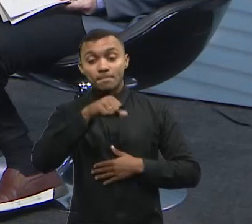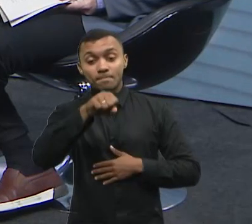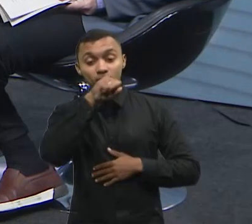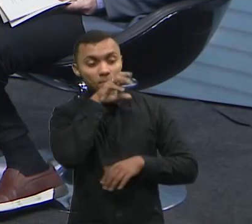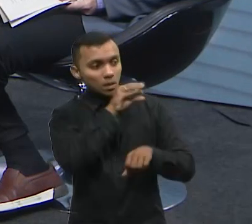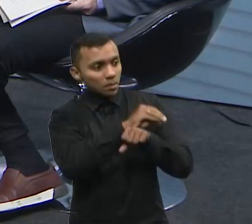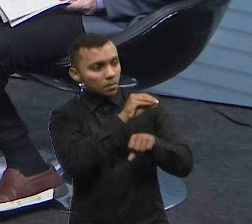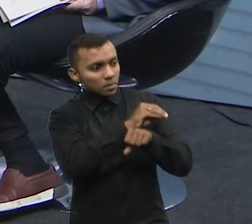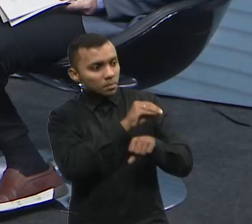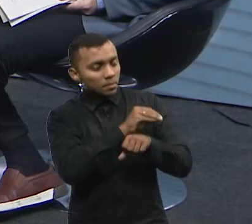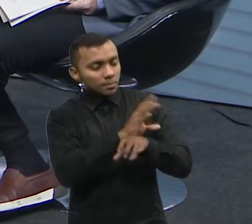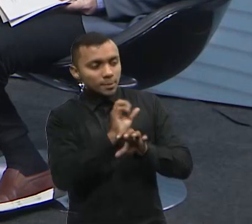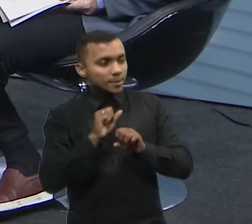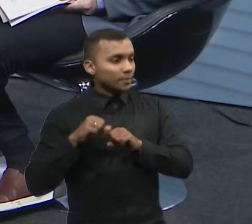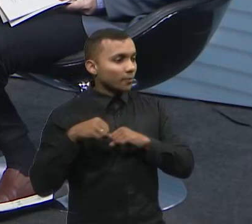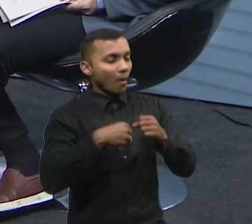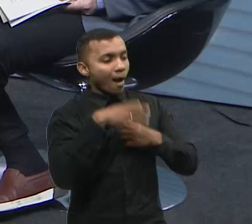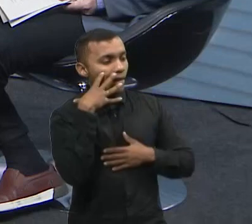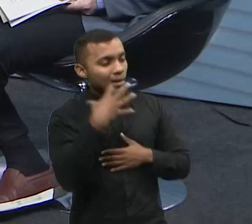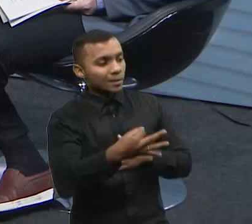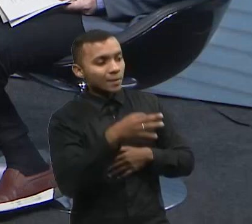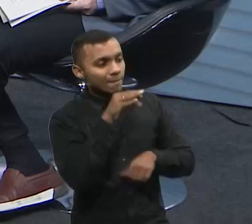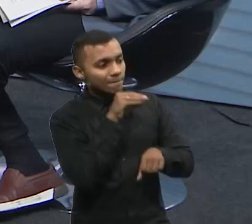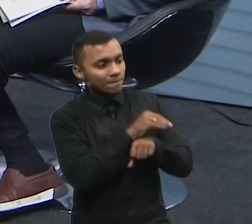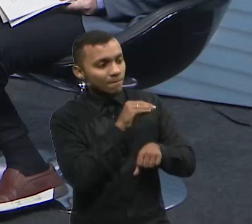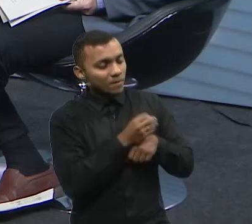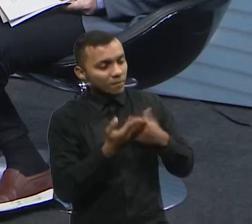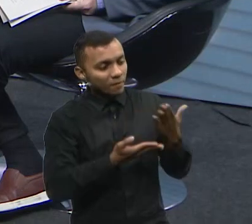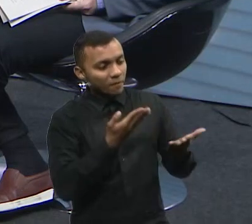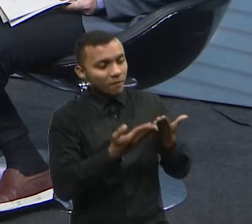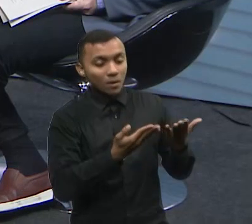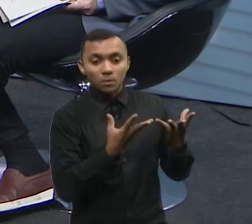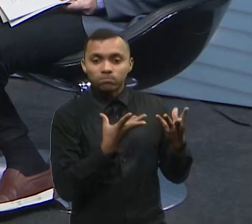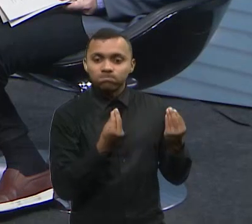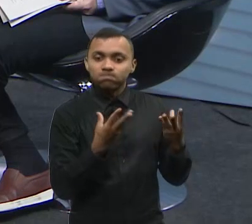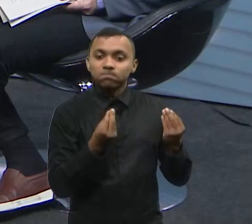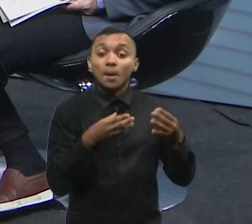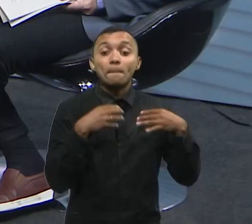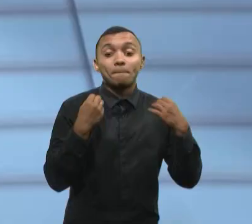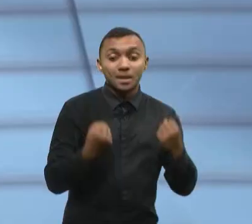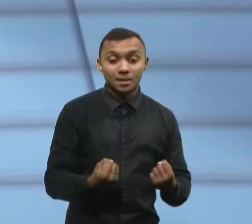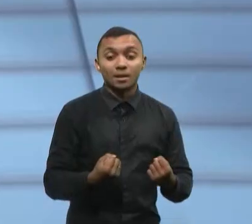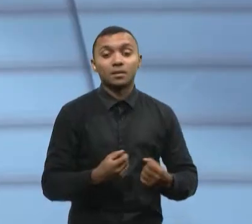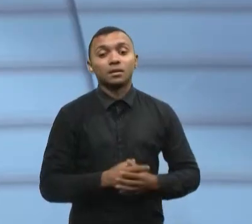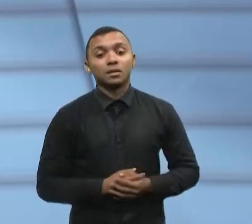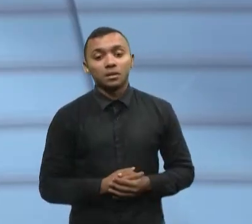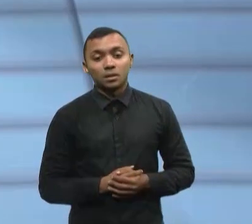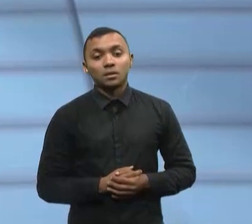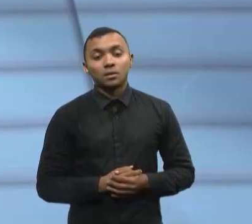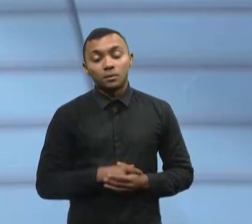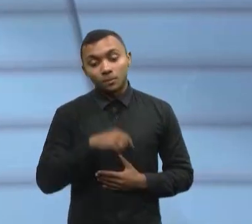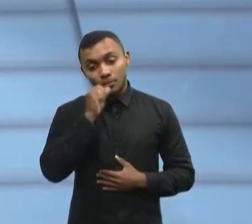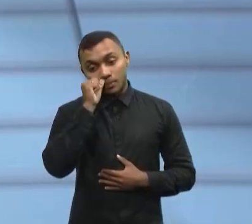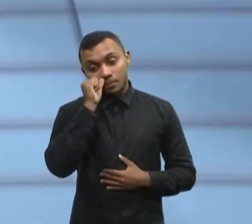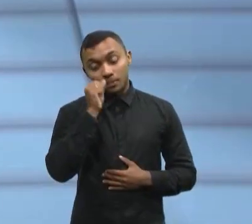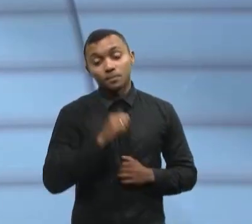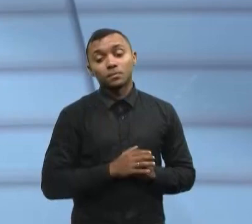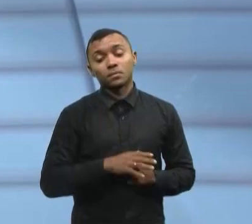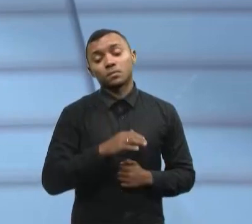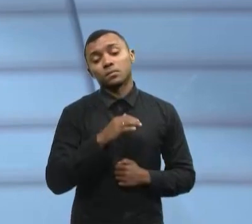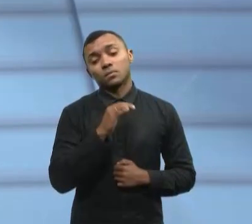Tem uma dedicação aí muito intensa, né? Então, eu diria que sim. É uma pena que alguns pais,